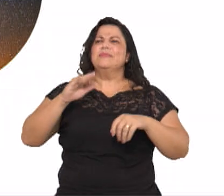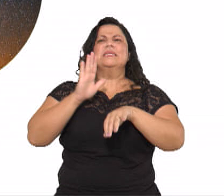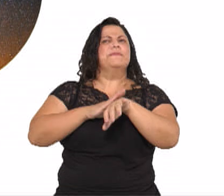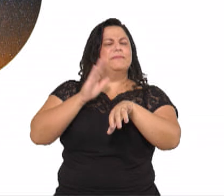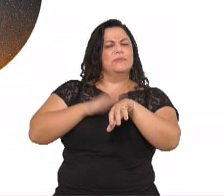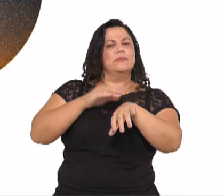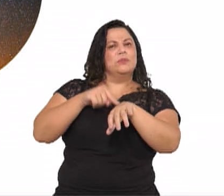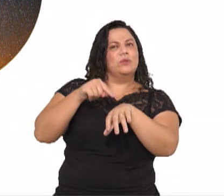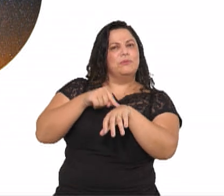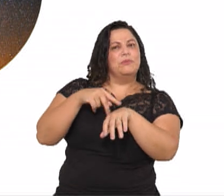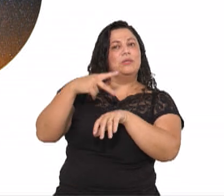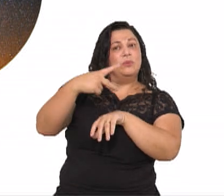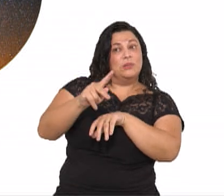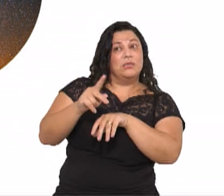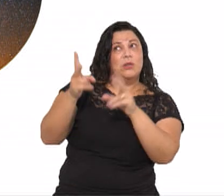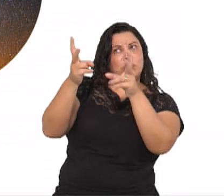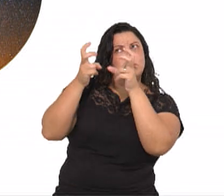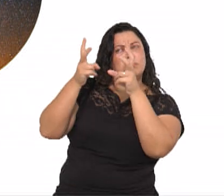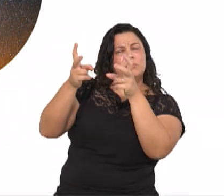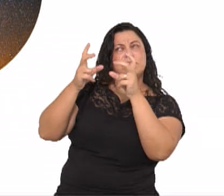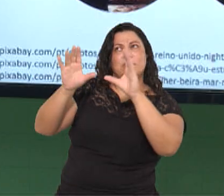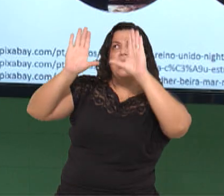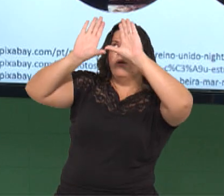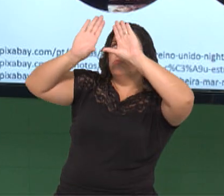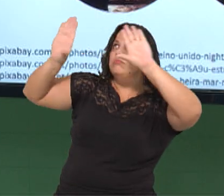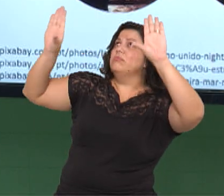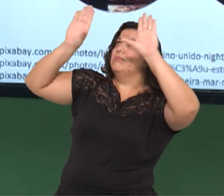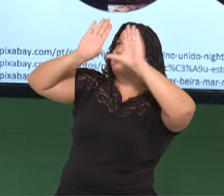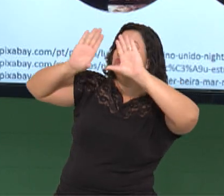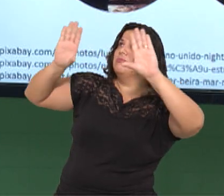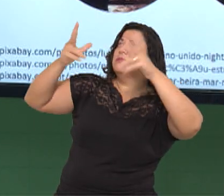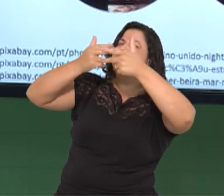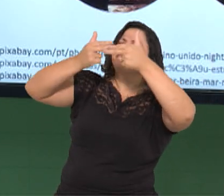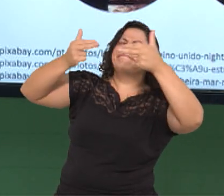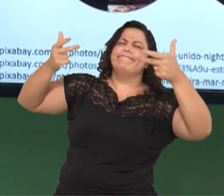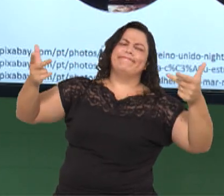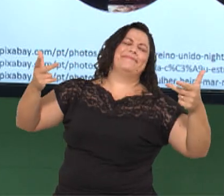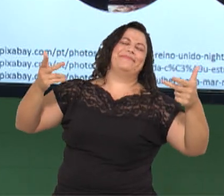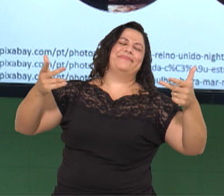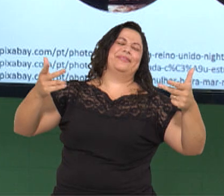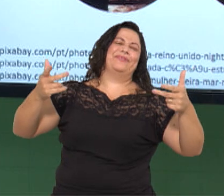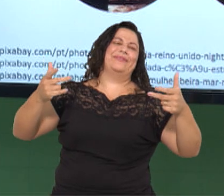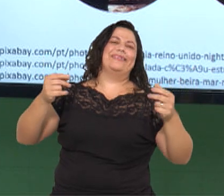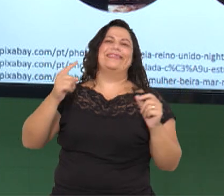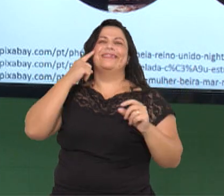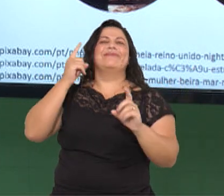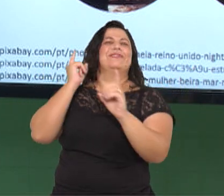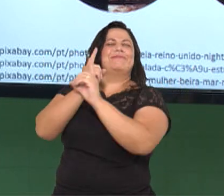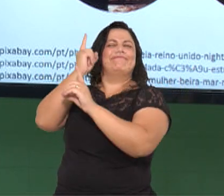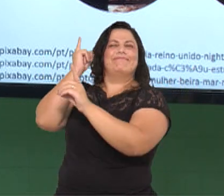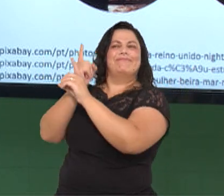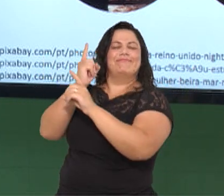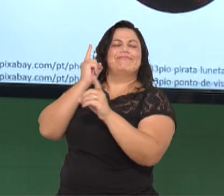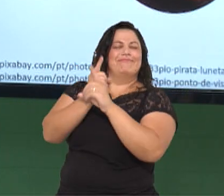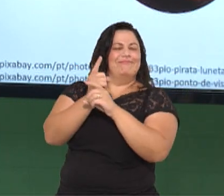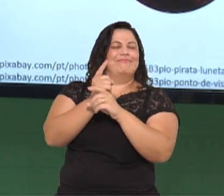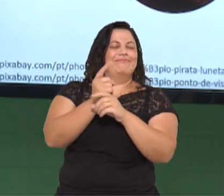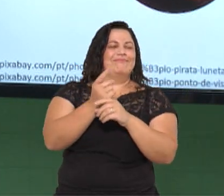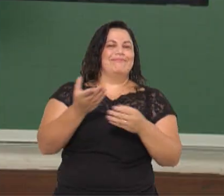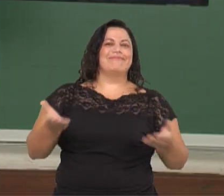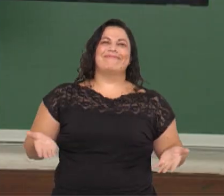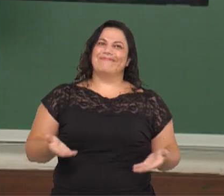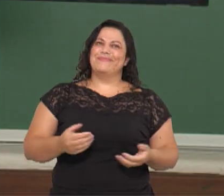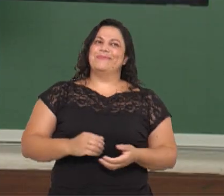tempinho seu e observe um pouquinho o céu e olha quanta coisa você vai descobrir e vai contribuir para as nossas aulas de